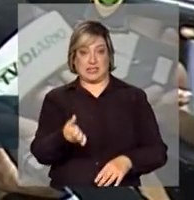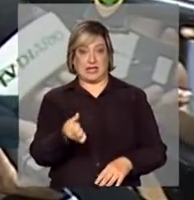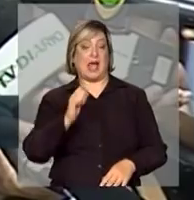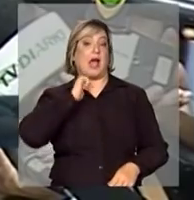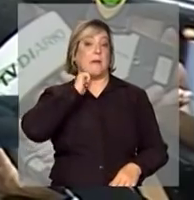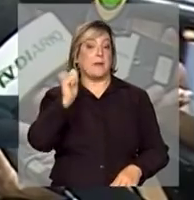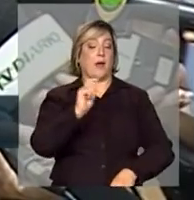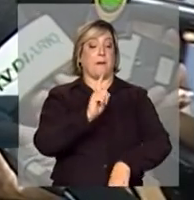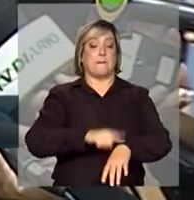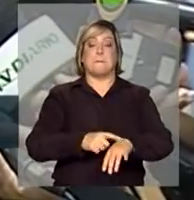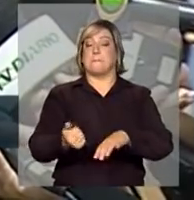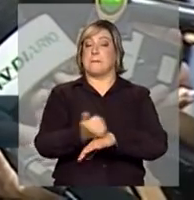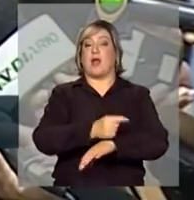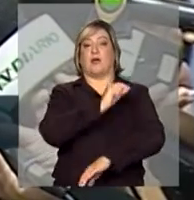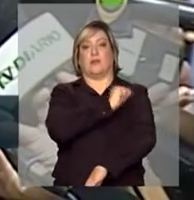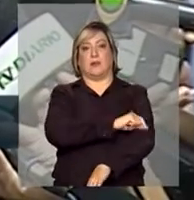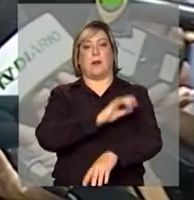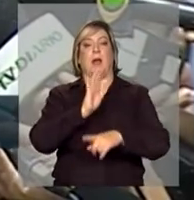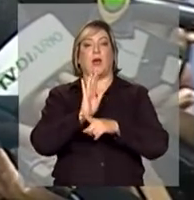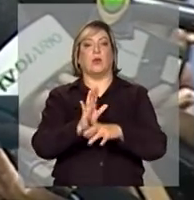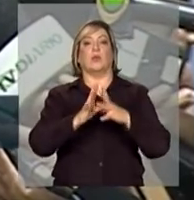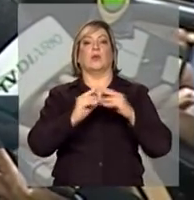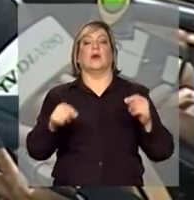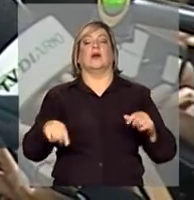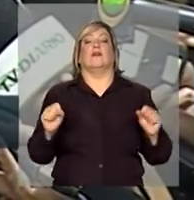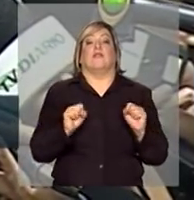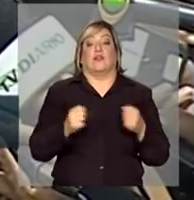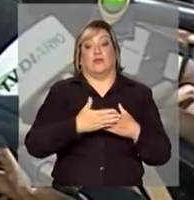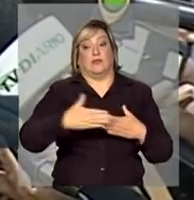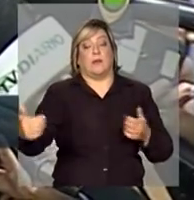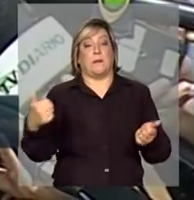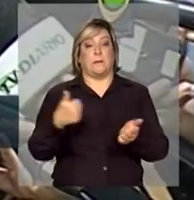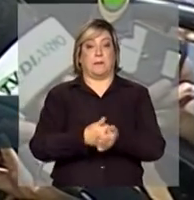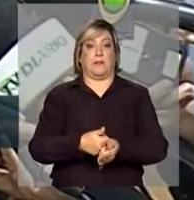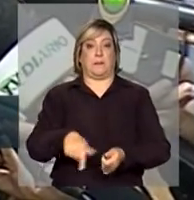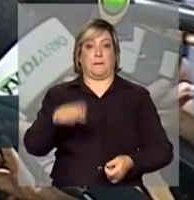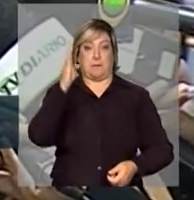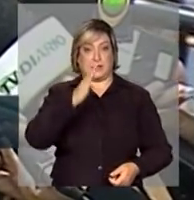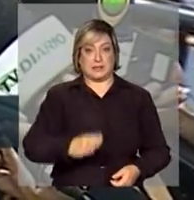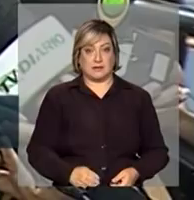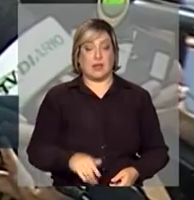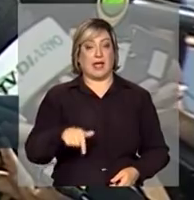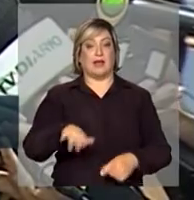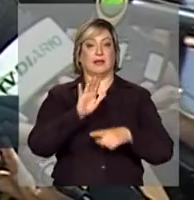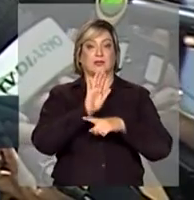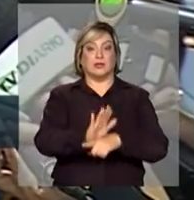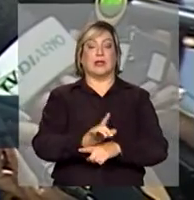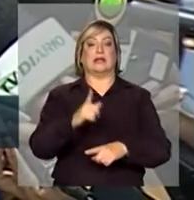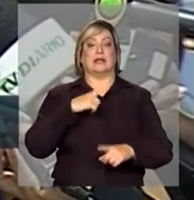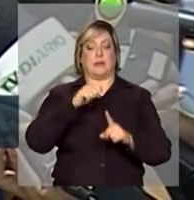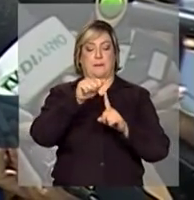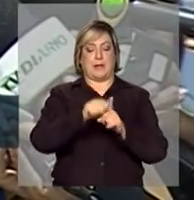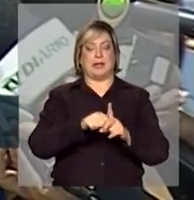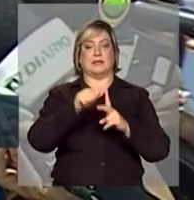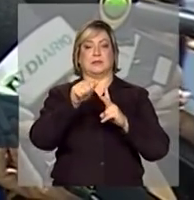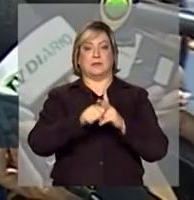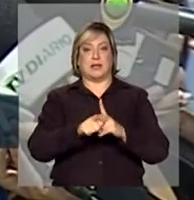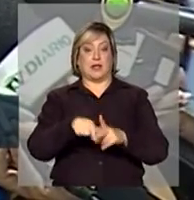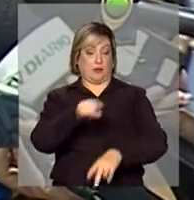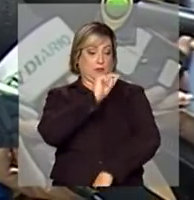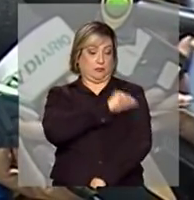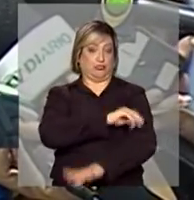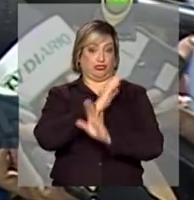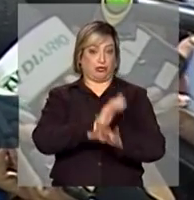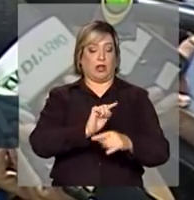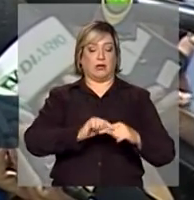quando começa o inverno no nosso país. Essa é uma vacina que tem proteção máxima durante 2 meses depois da